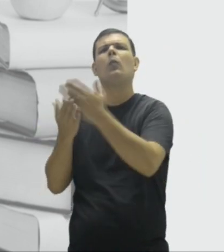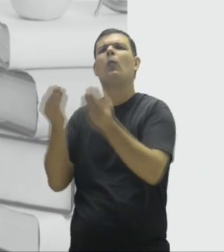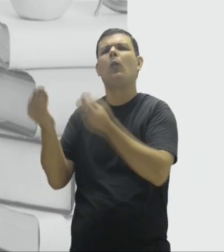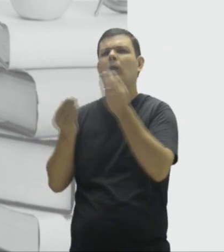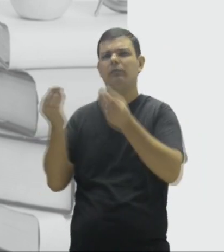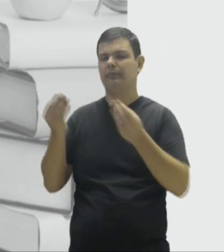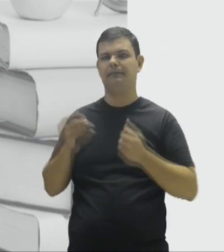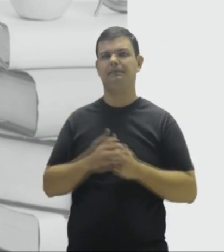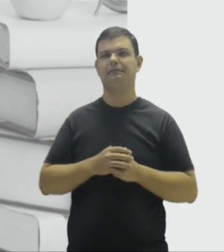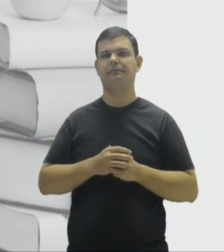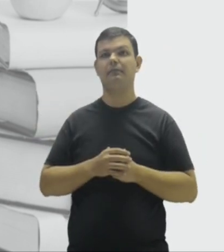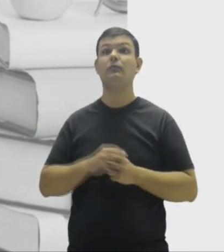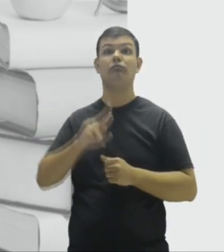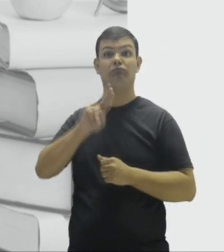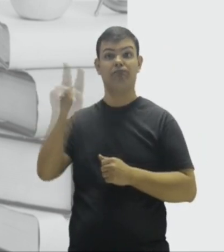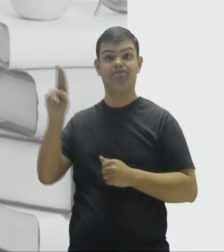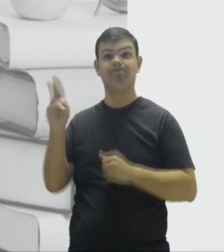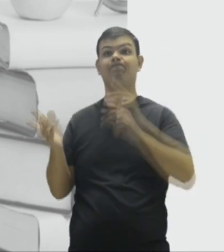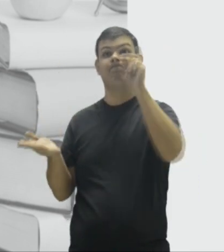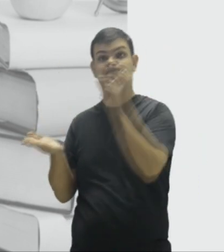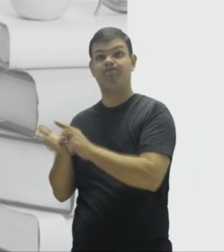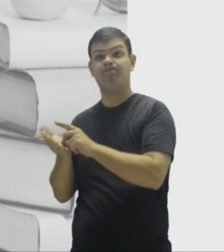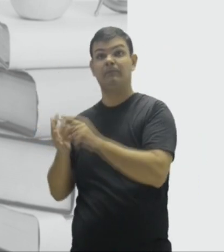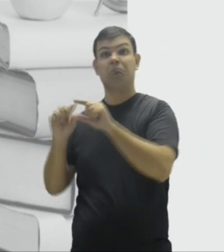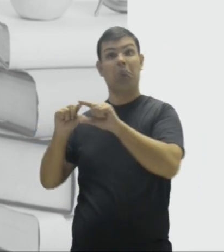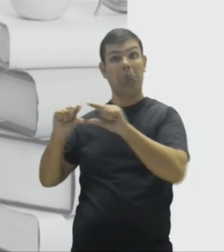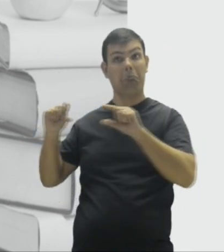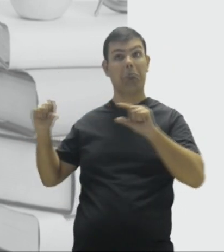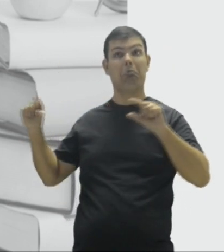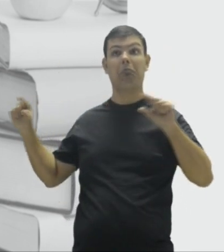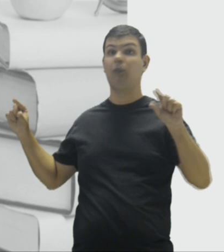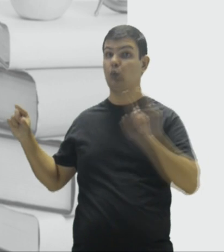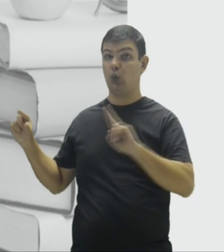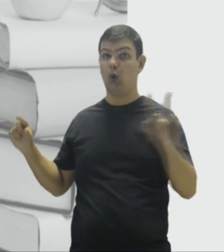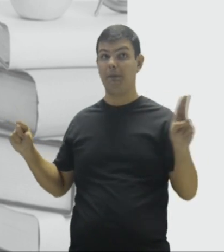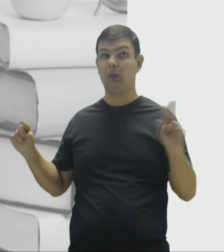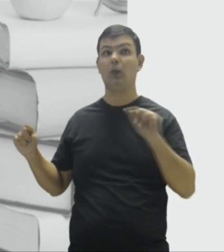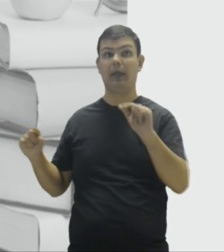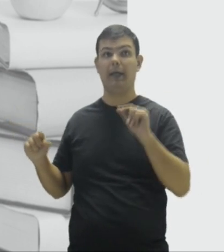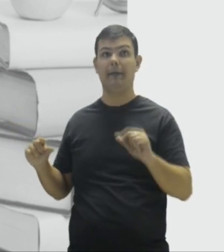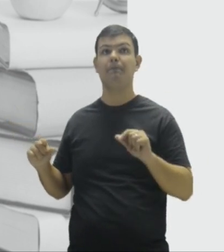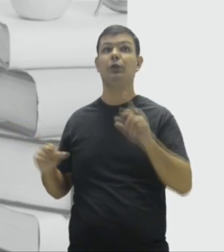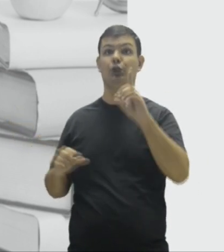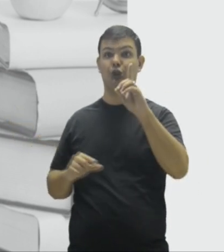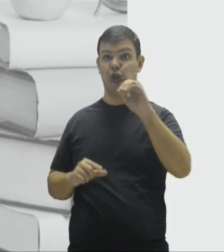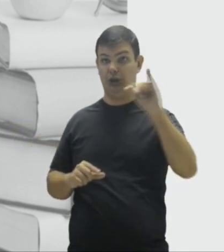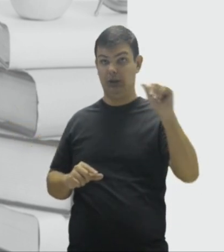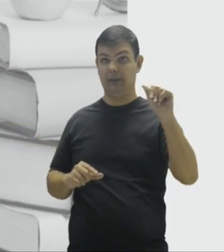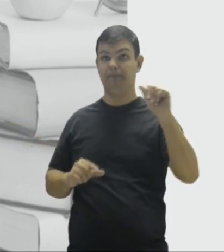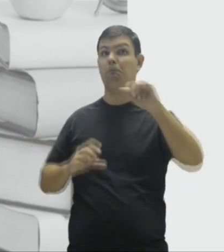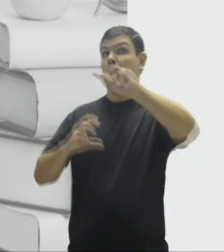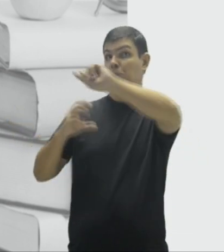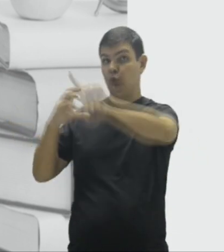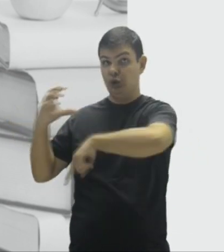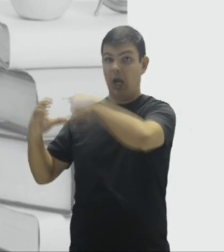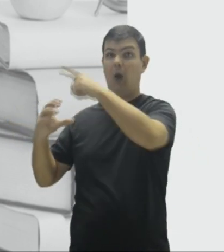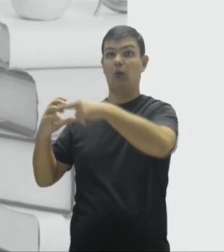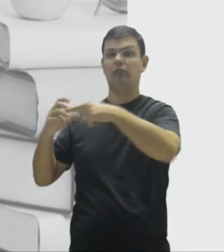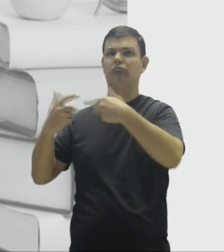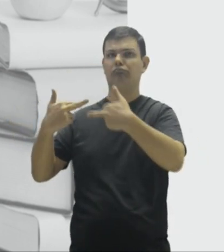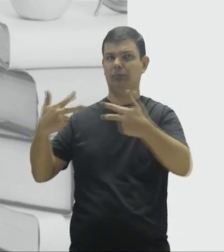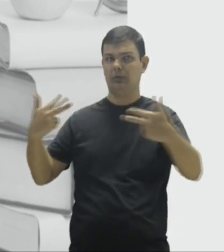O nome verdadeiro, o nome completo, né, dessa data chama-se Dia Mundial